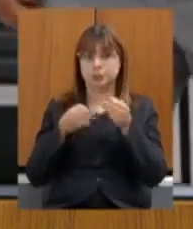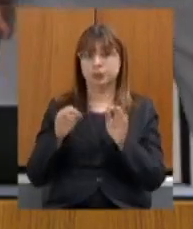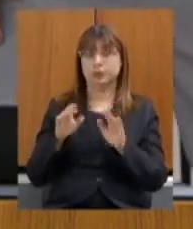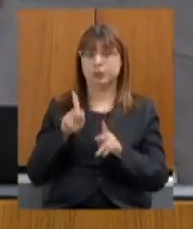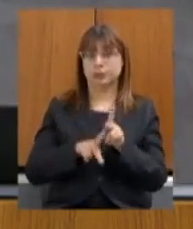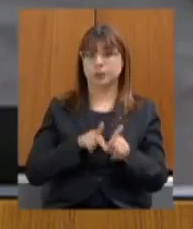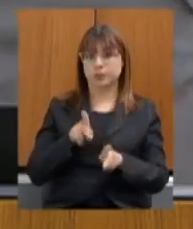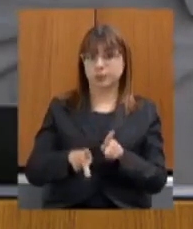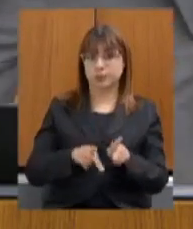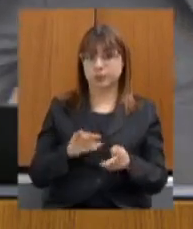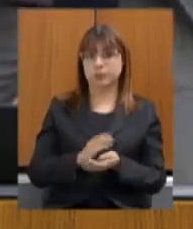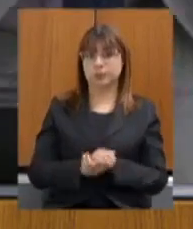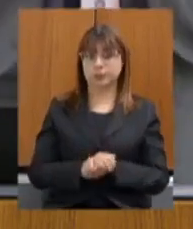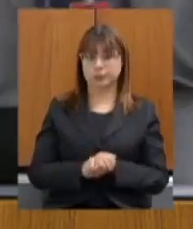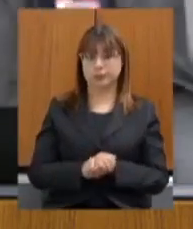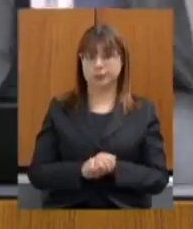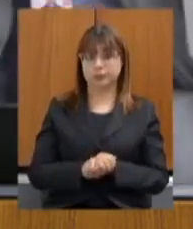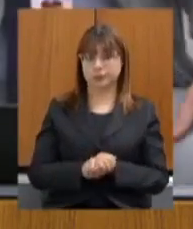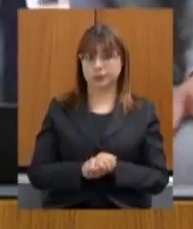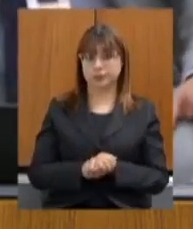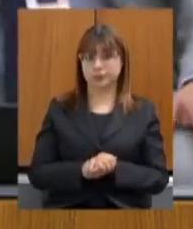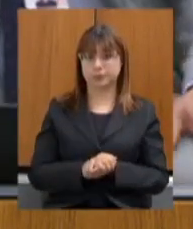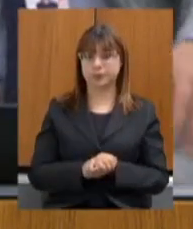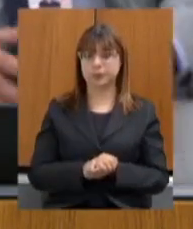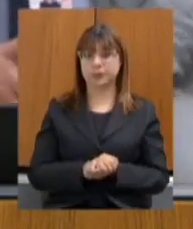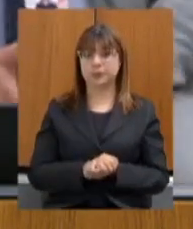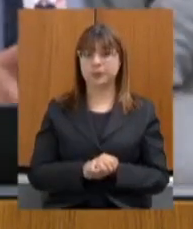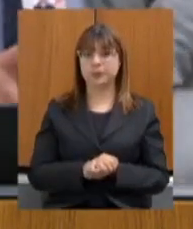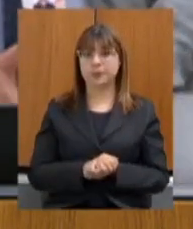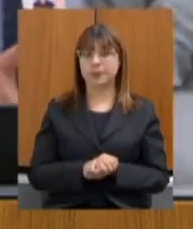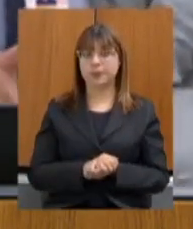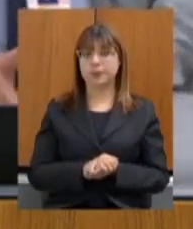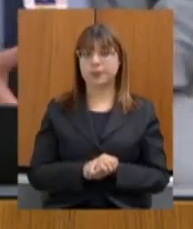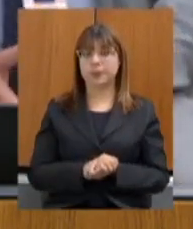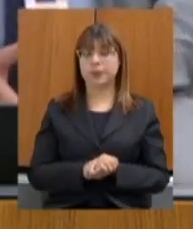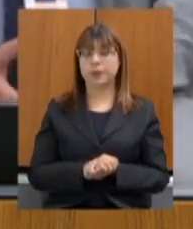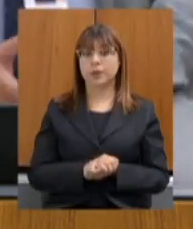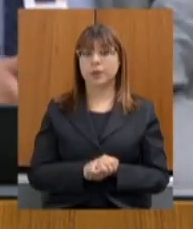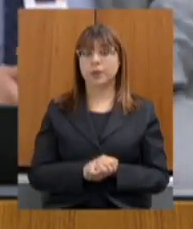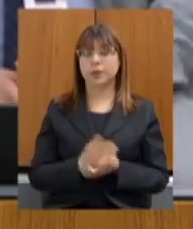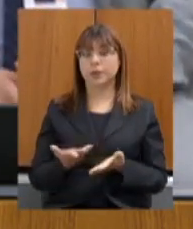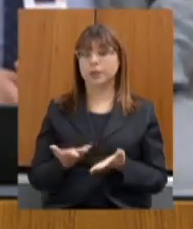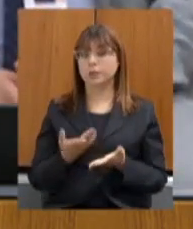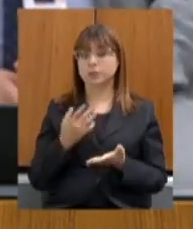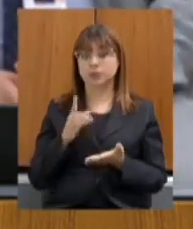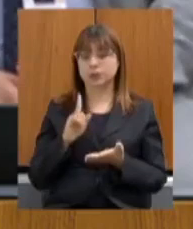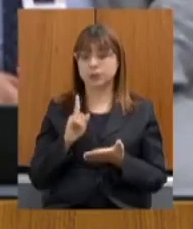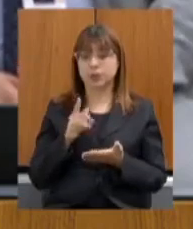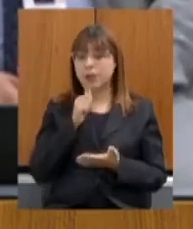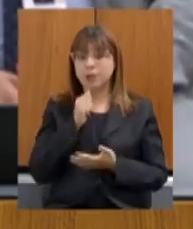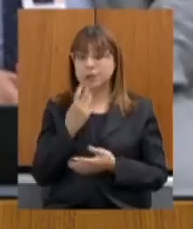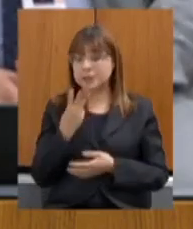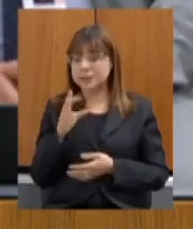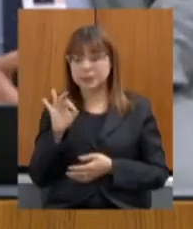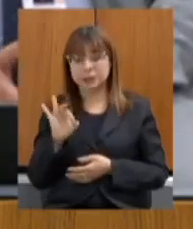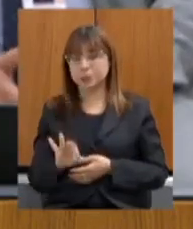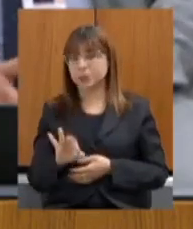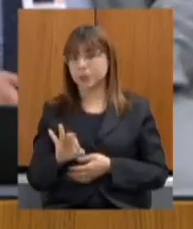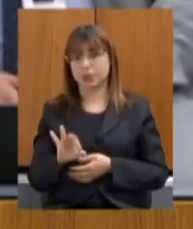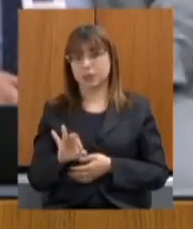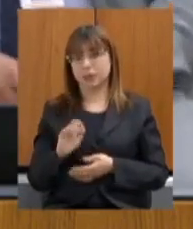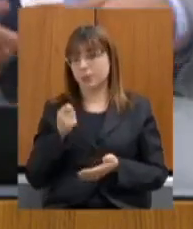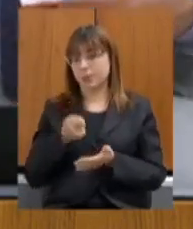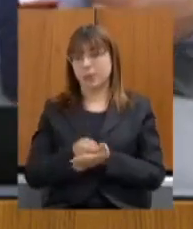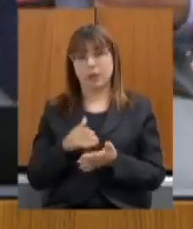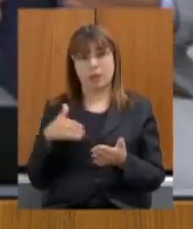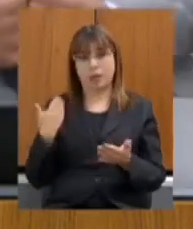menor execução dessas emendas populares. não chega a 3% de emendas pagas até